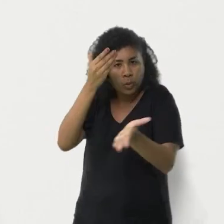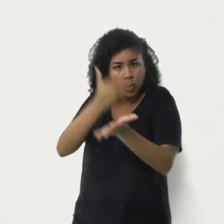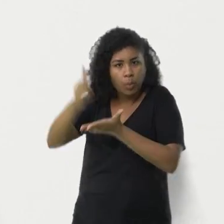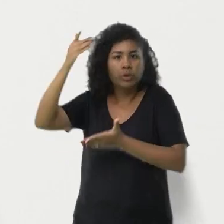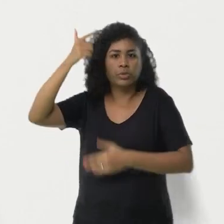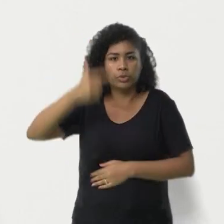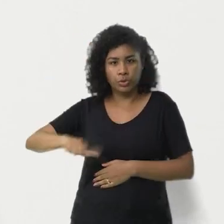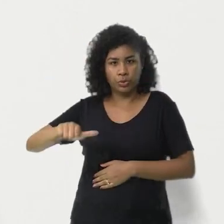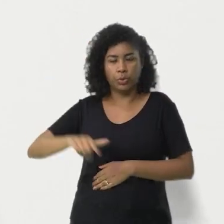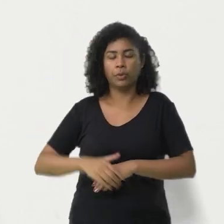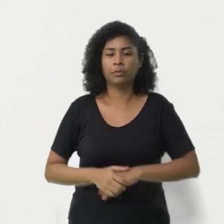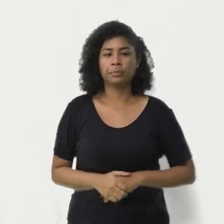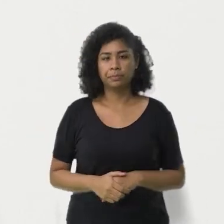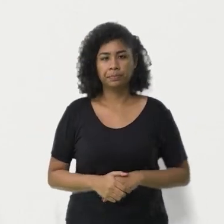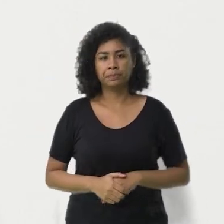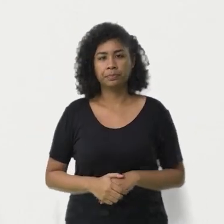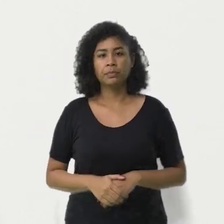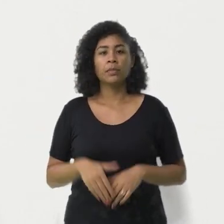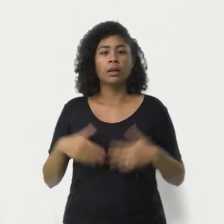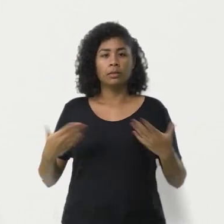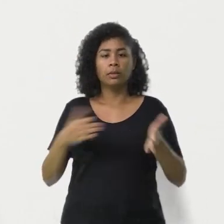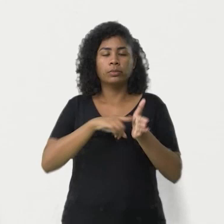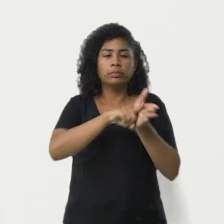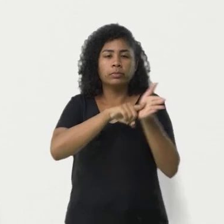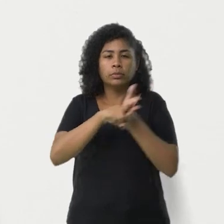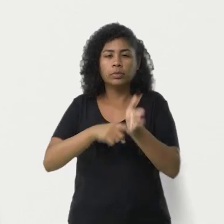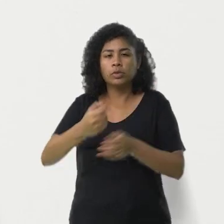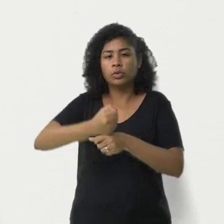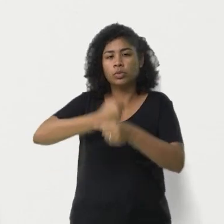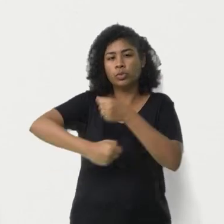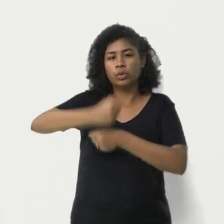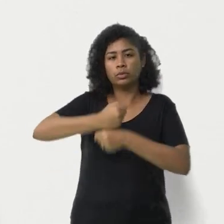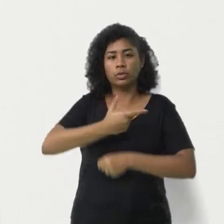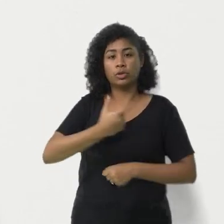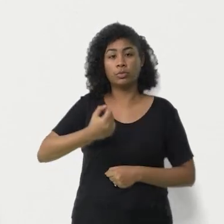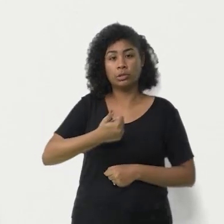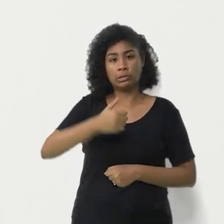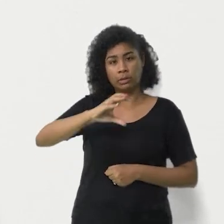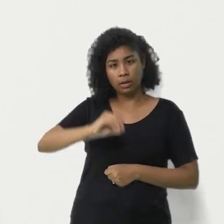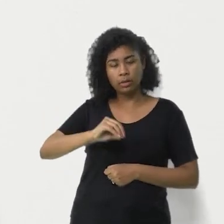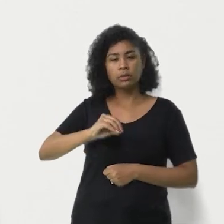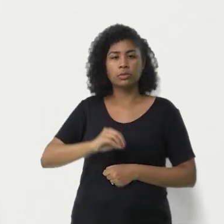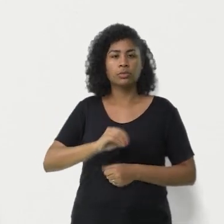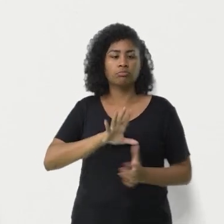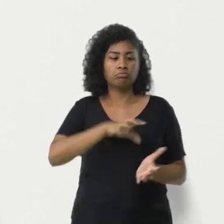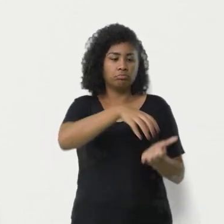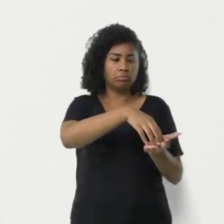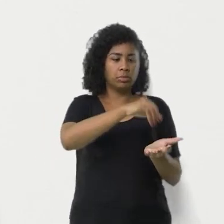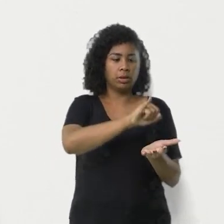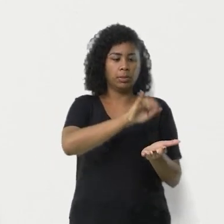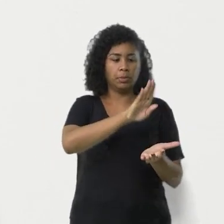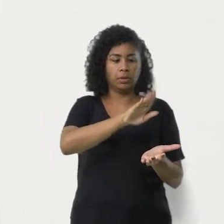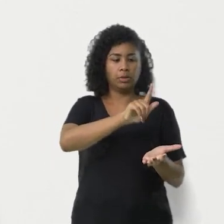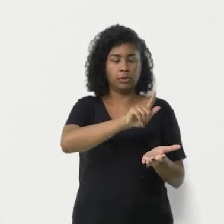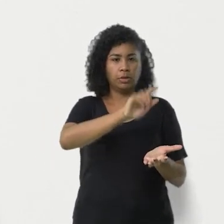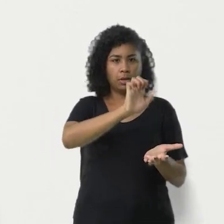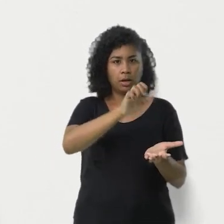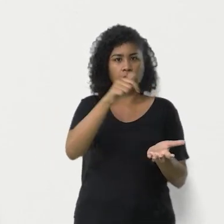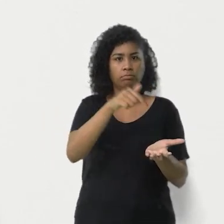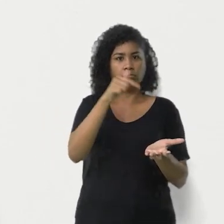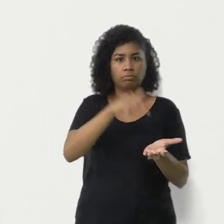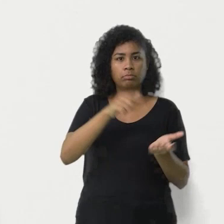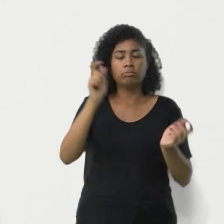ok? Então, no censo de 2010, gente, o que a gente verifica? O IBGE registrou aí em torno